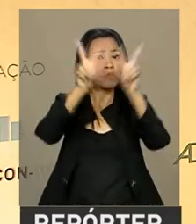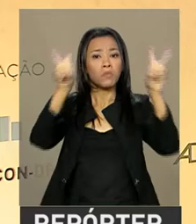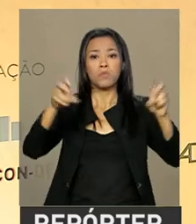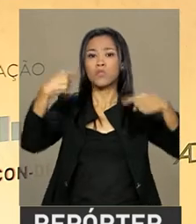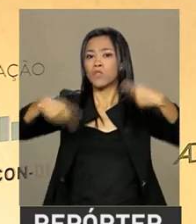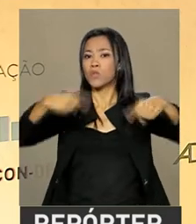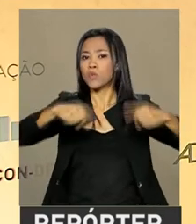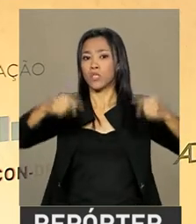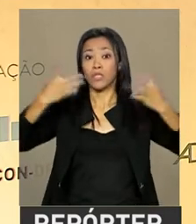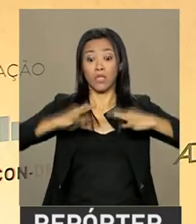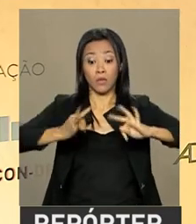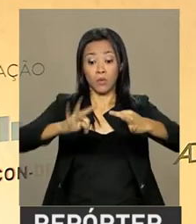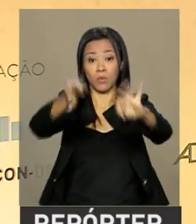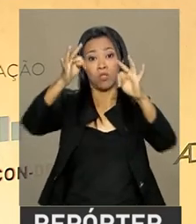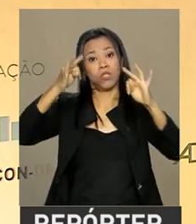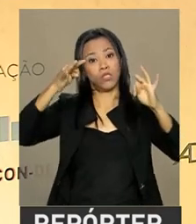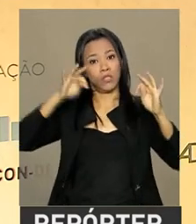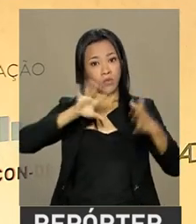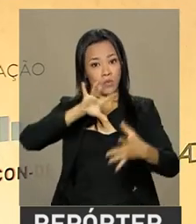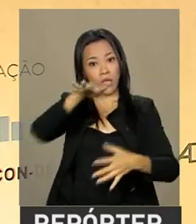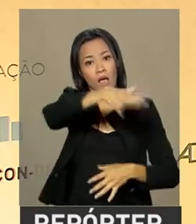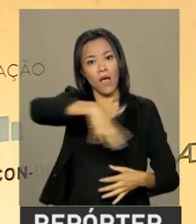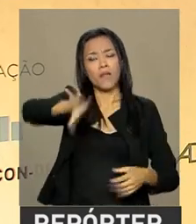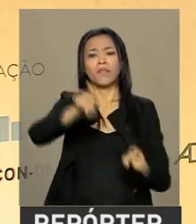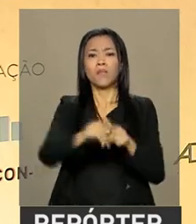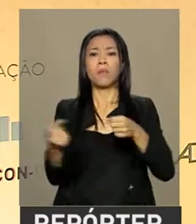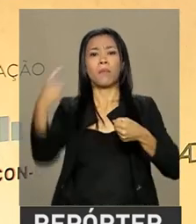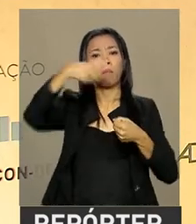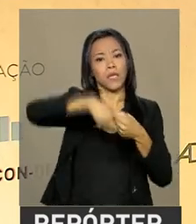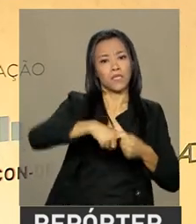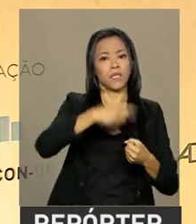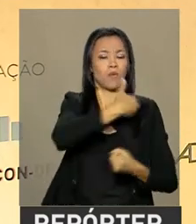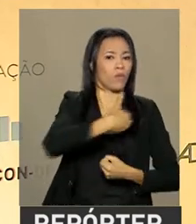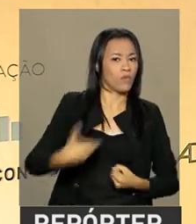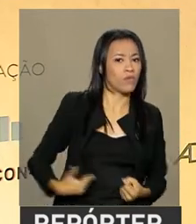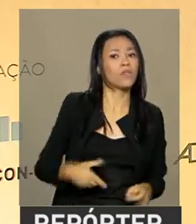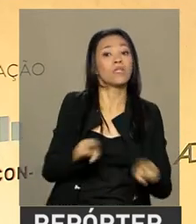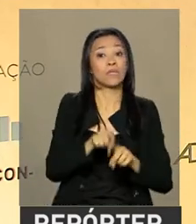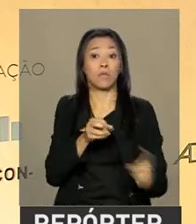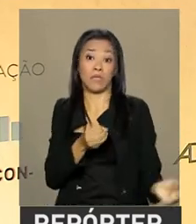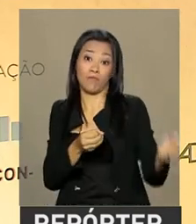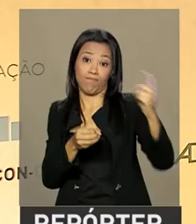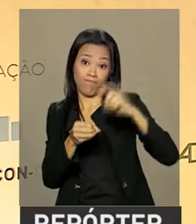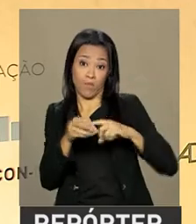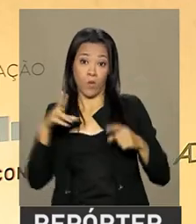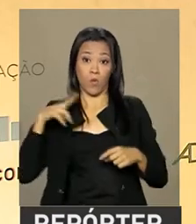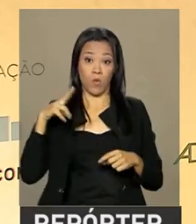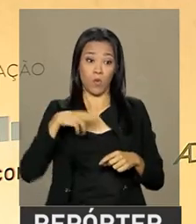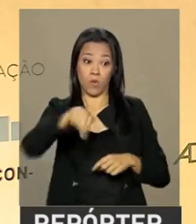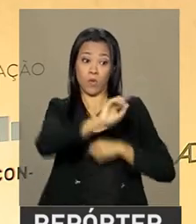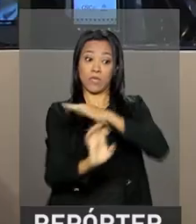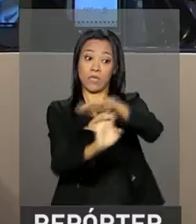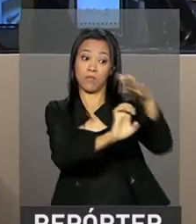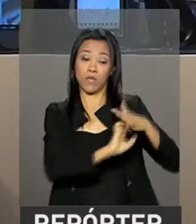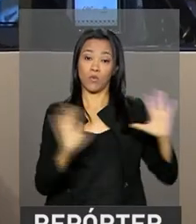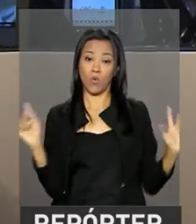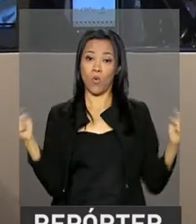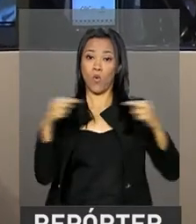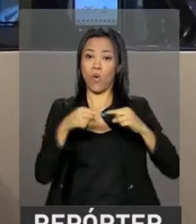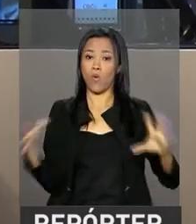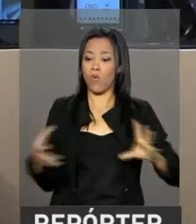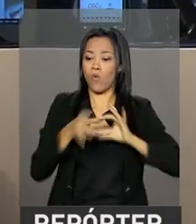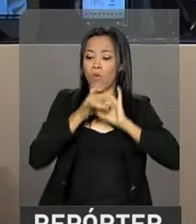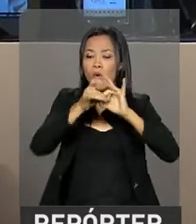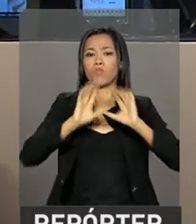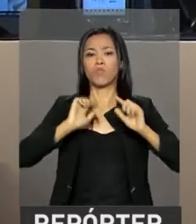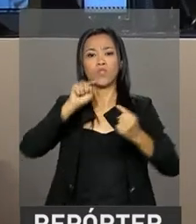na área, além da parceria entre o Estado e a iniciativa privada para impulsionar os negócios. As discussões